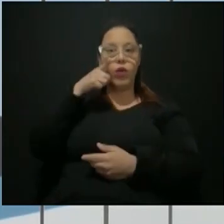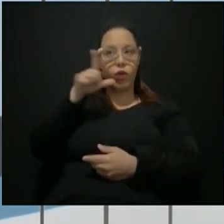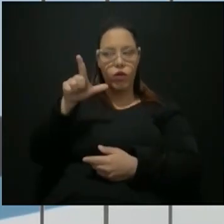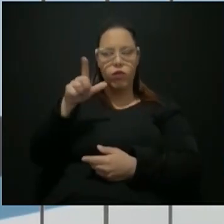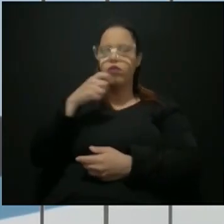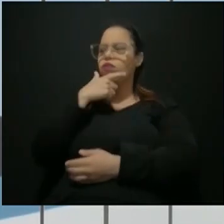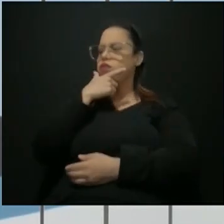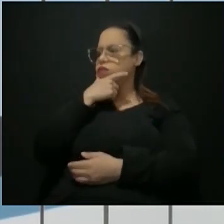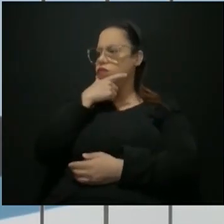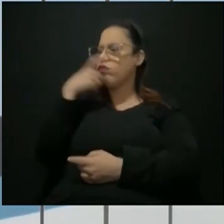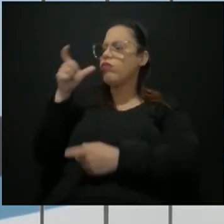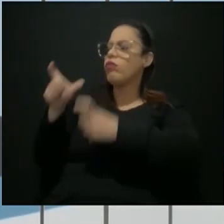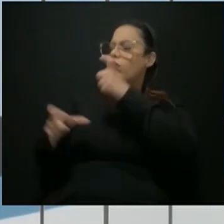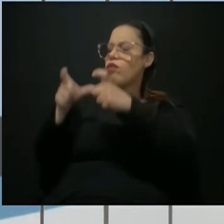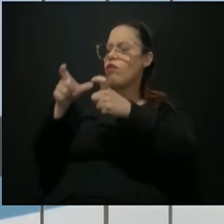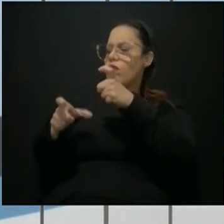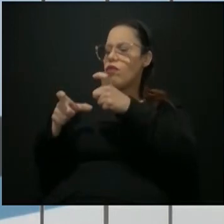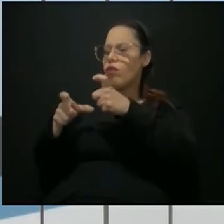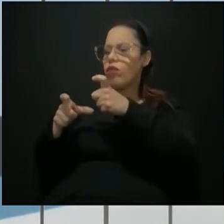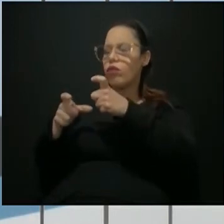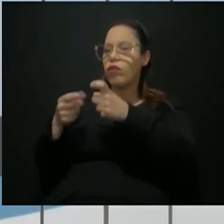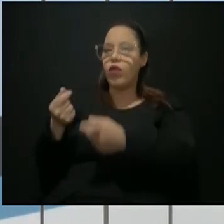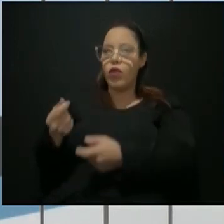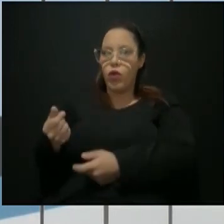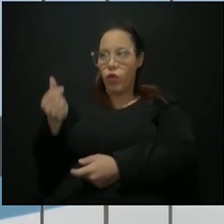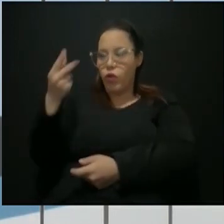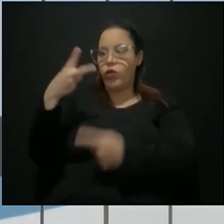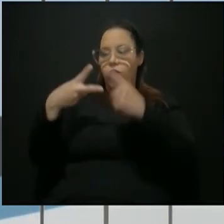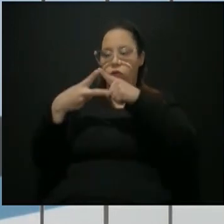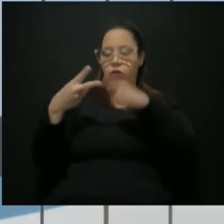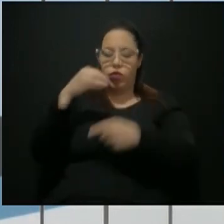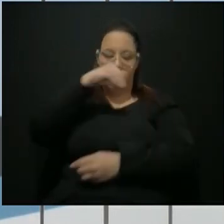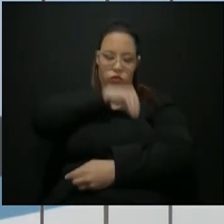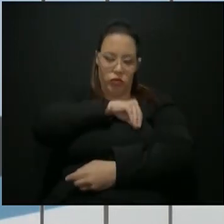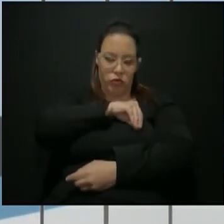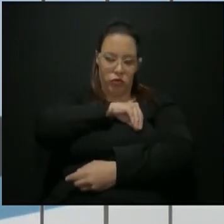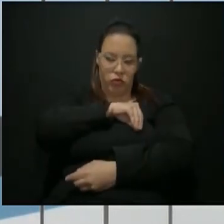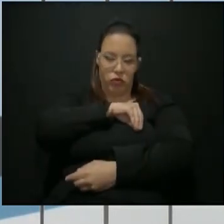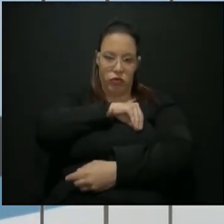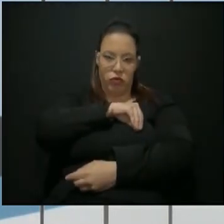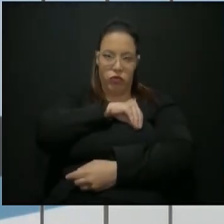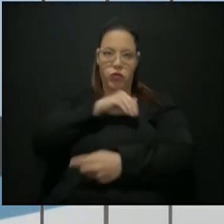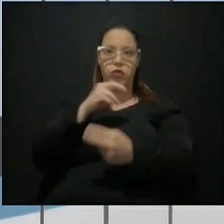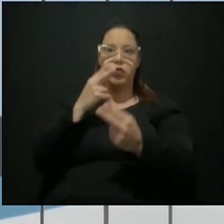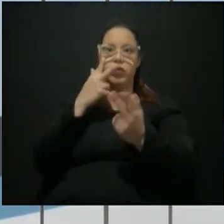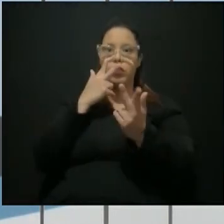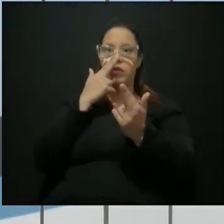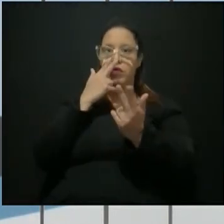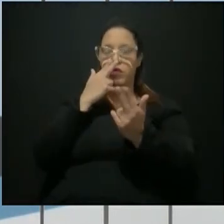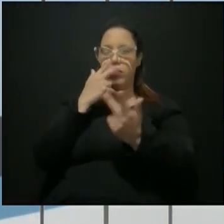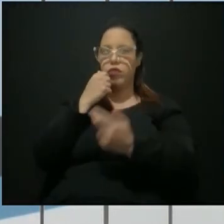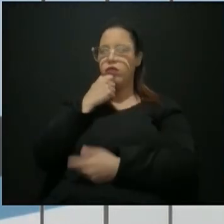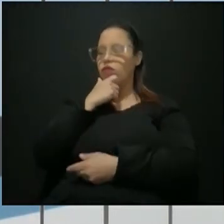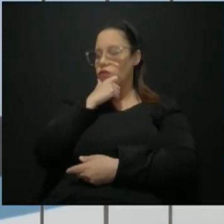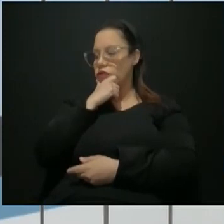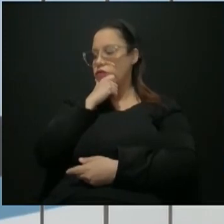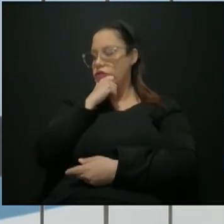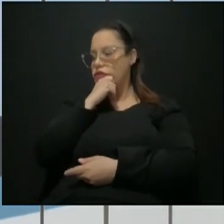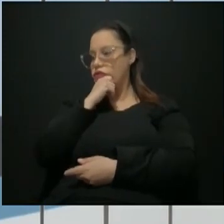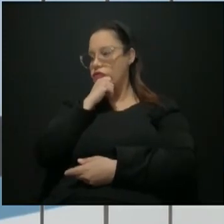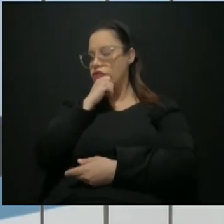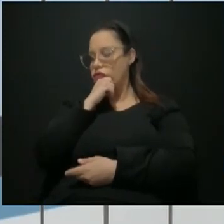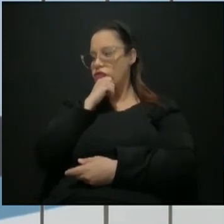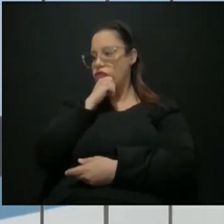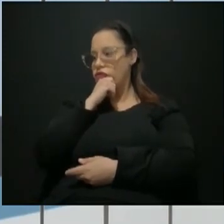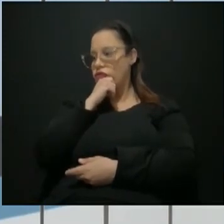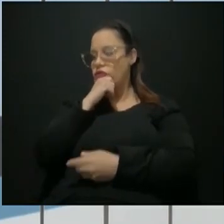pessoas que ganham até 2 salários mínimos, quando a gente compara a força dela de preensão manual, né, que eu tinha falado no bloco anterior, quando